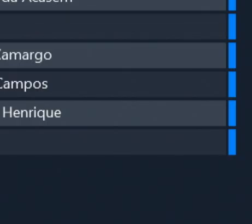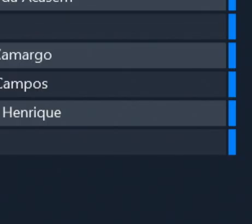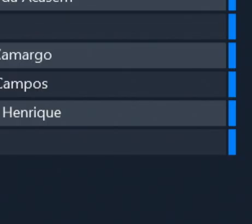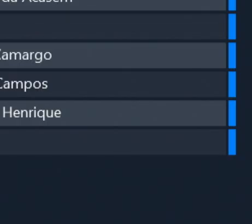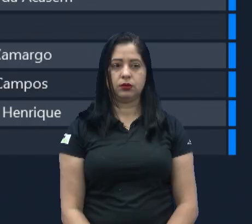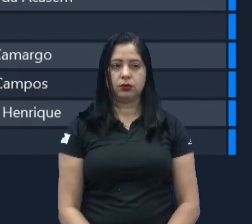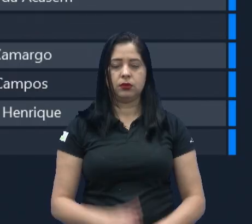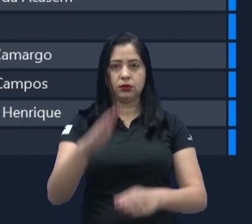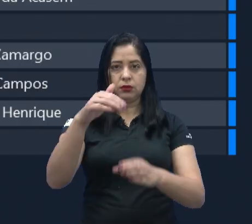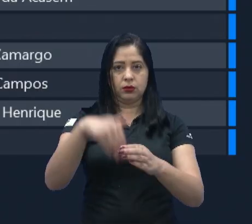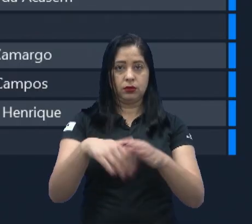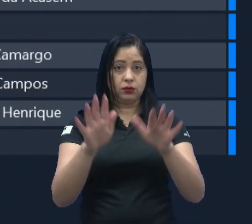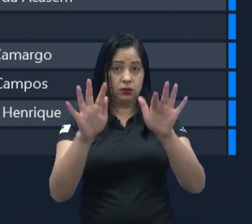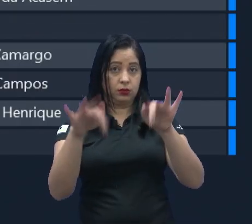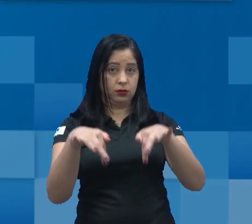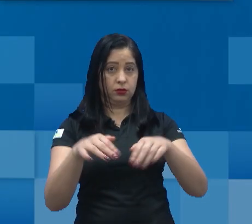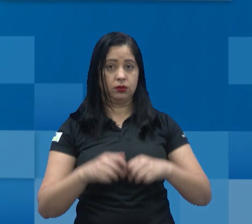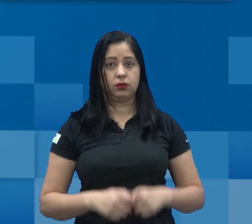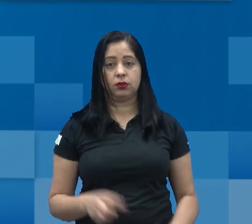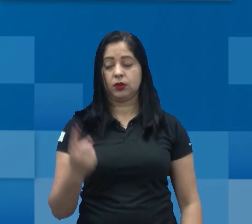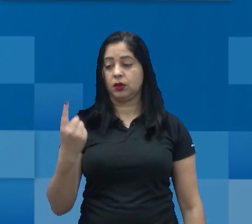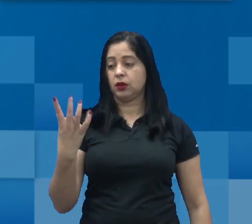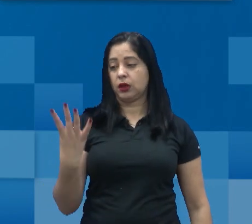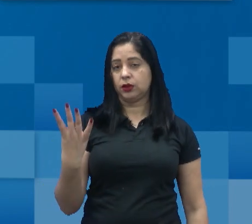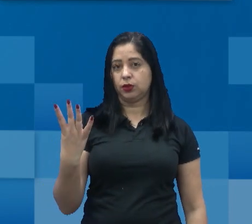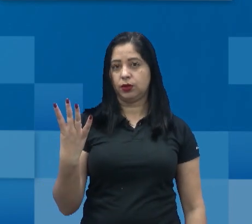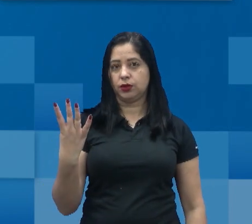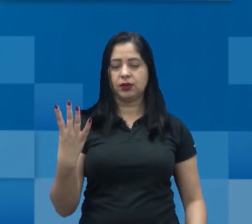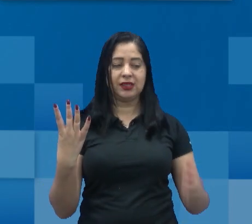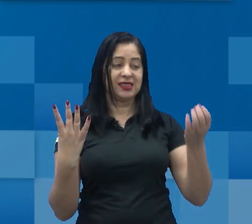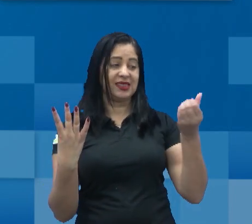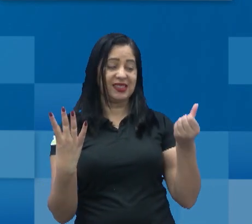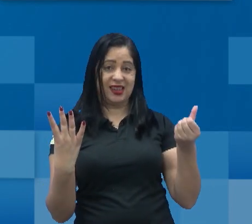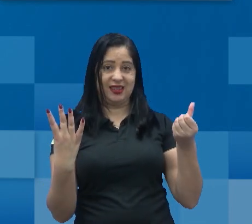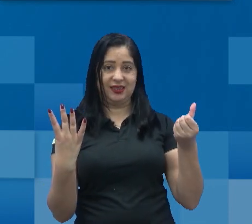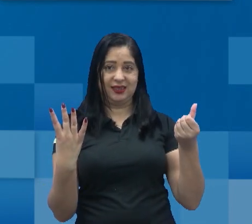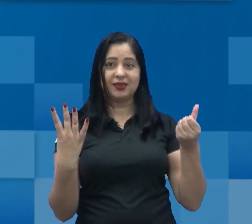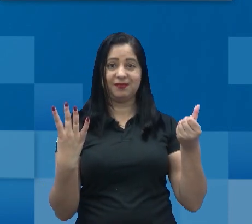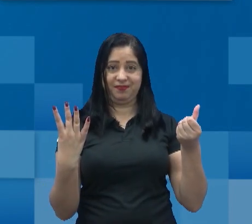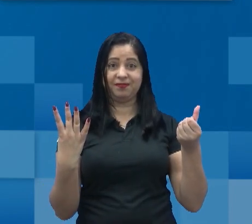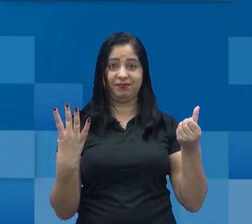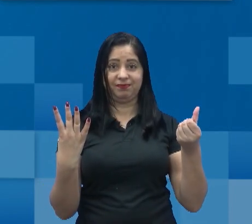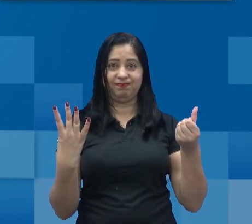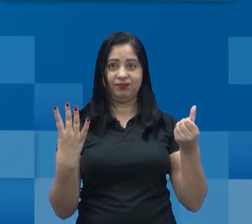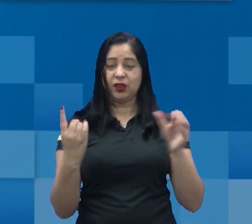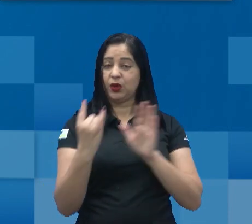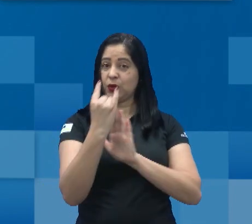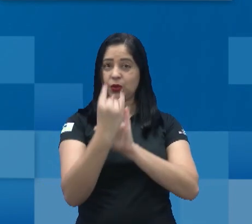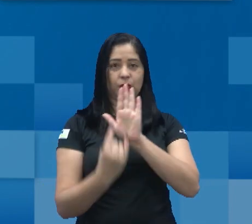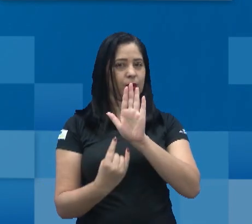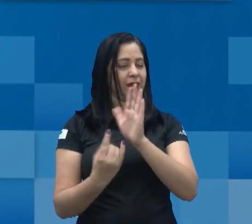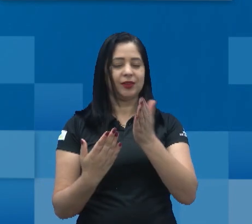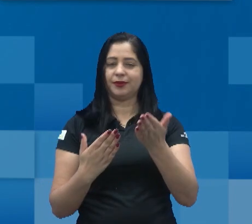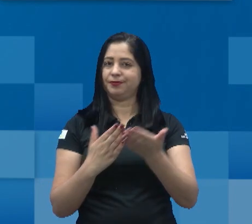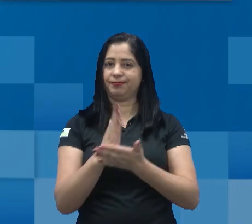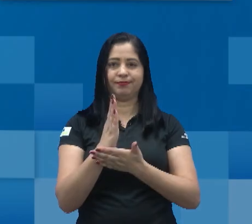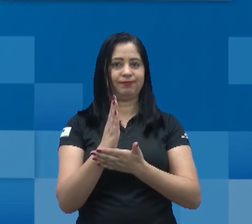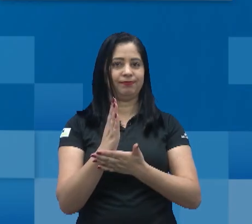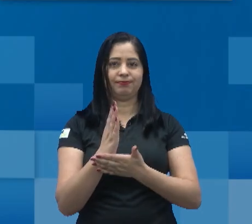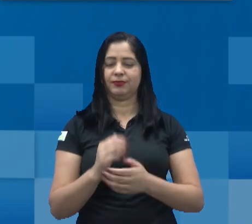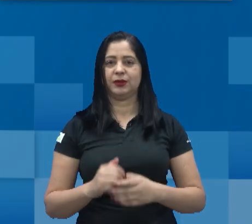Encerrada a votação. 14 votos contrários, 6 votos favoráveis. Com 6 votos favoráveis, 14 votos contrários, o requerimento